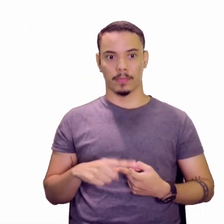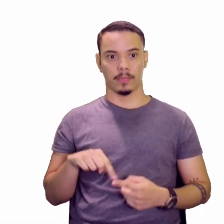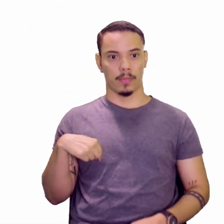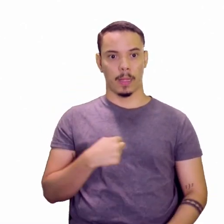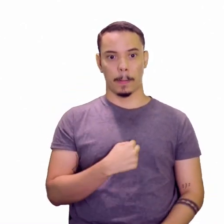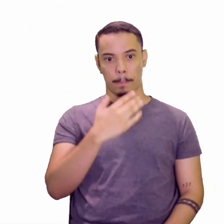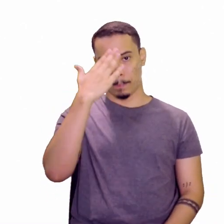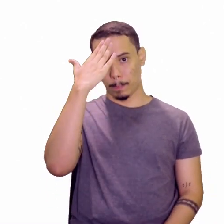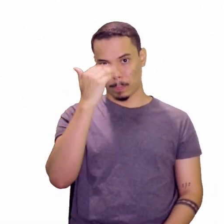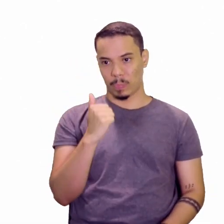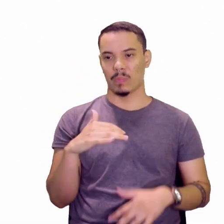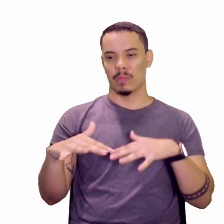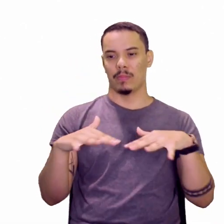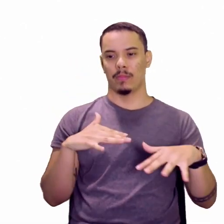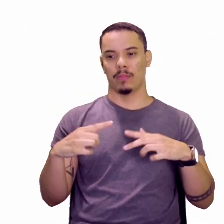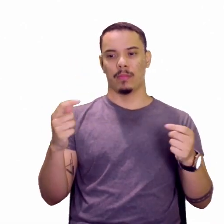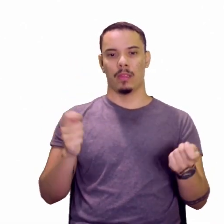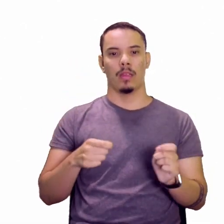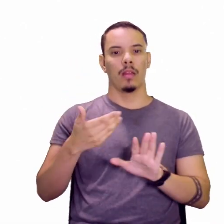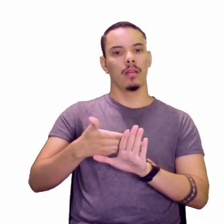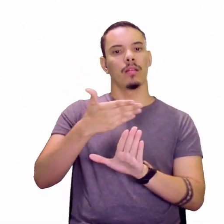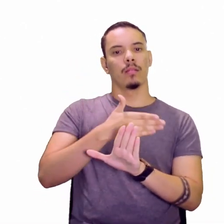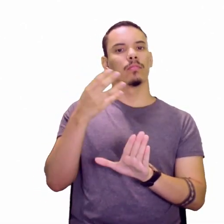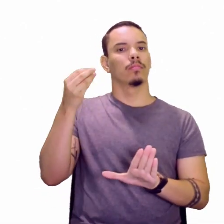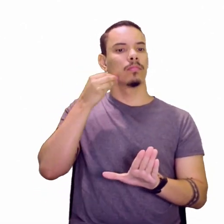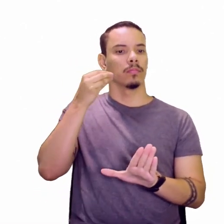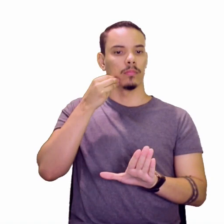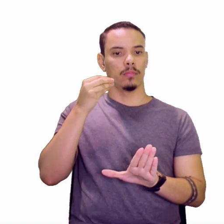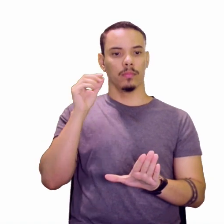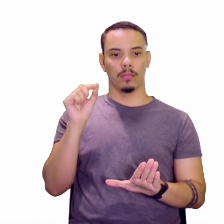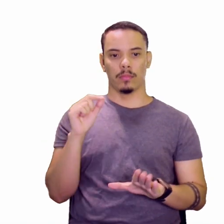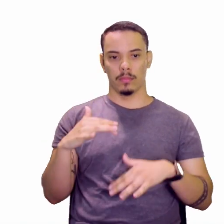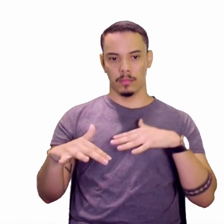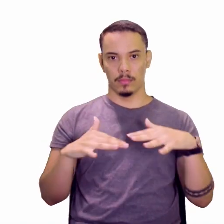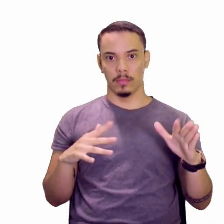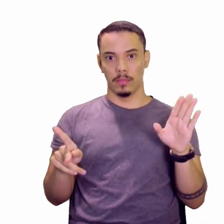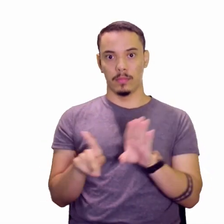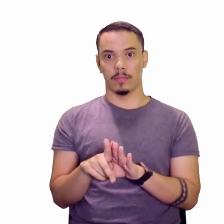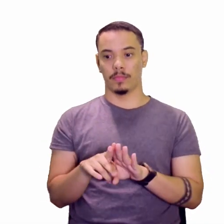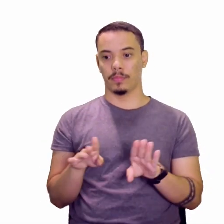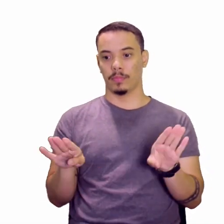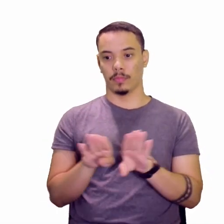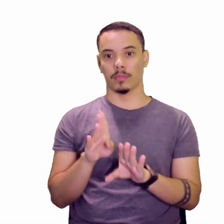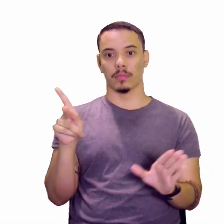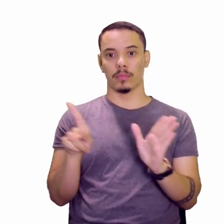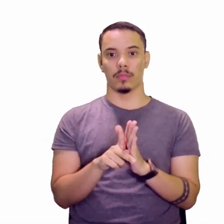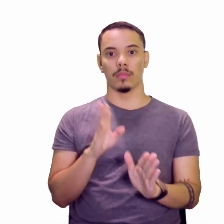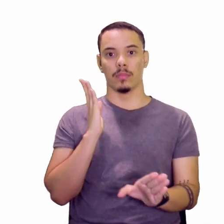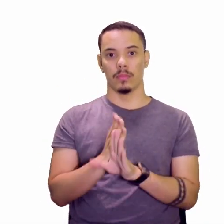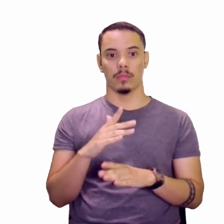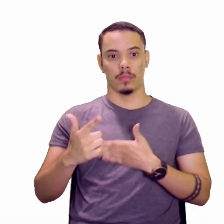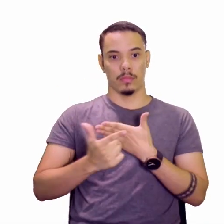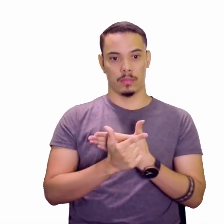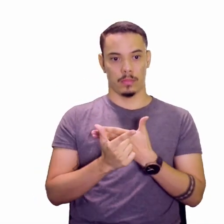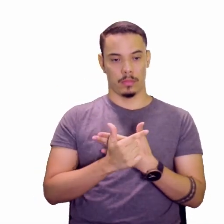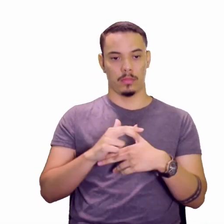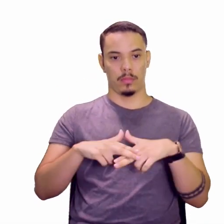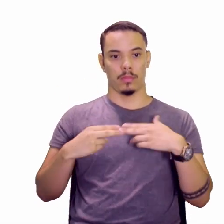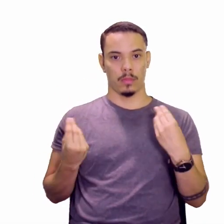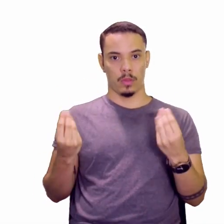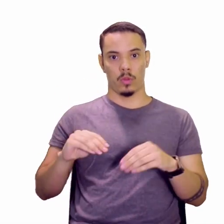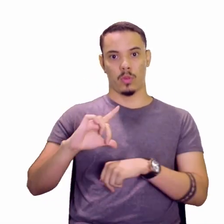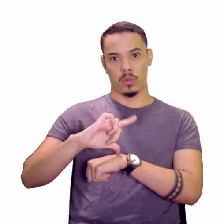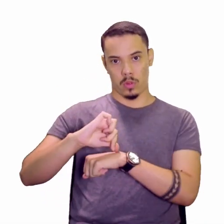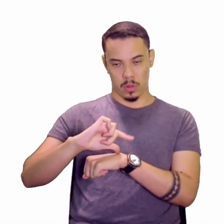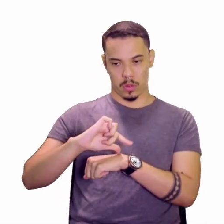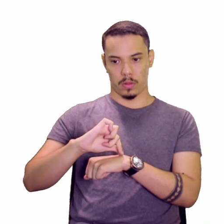movimento é uniforme, então dá para prever o comportamento desse Justamente. corpo. O que nós podemos fazer? Função, né? Com o gráfico nós montamos a função horária.